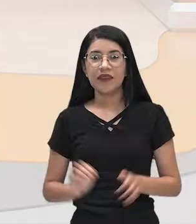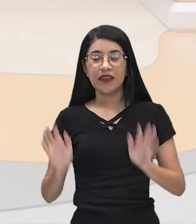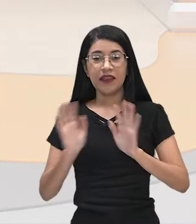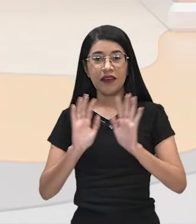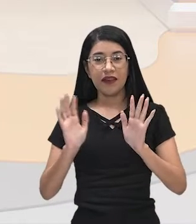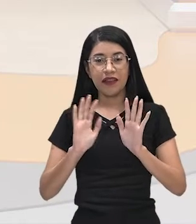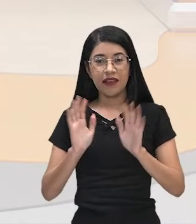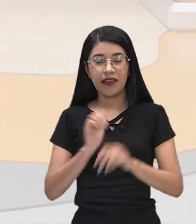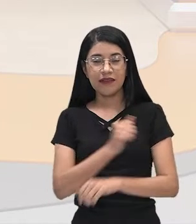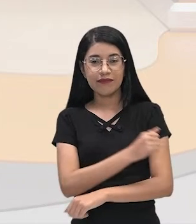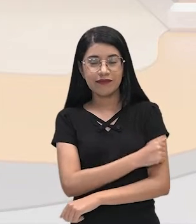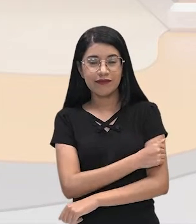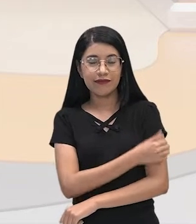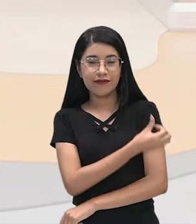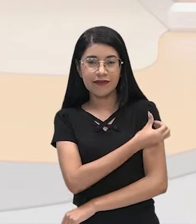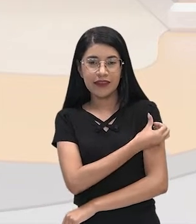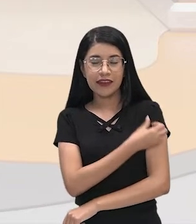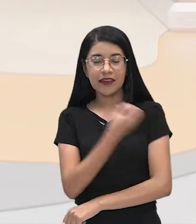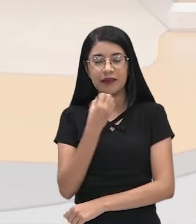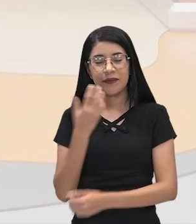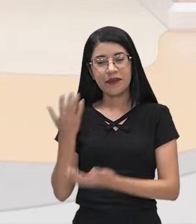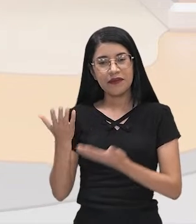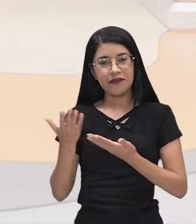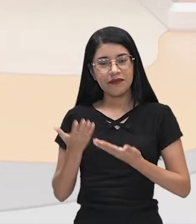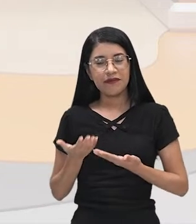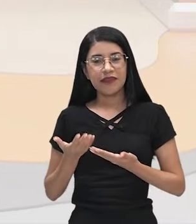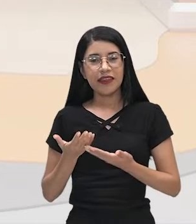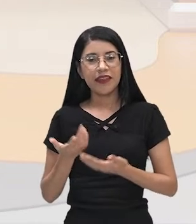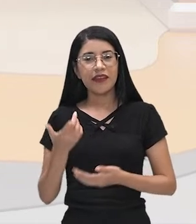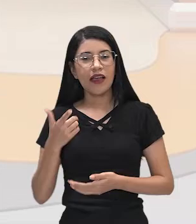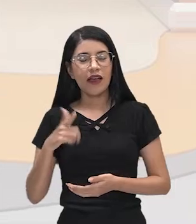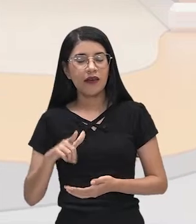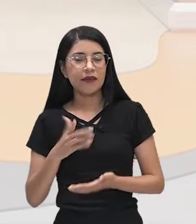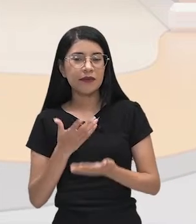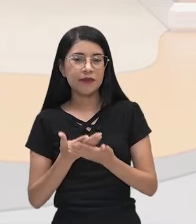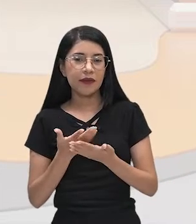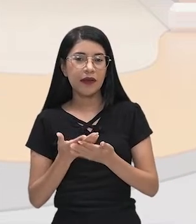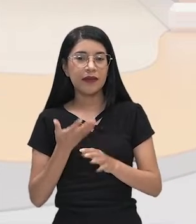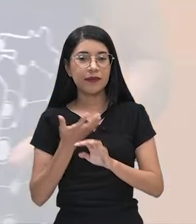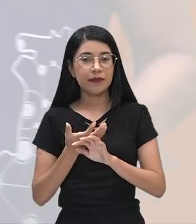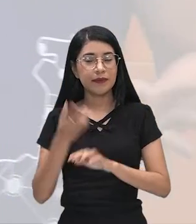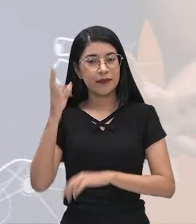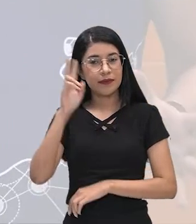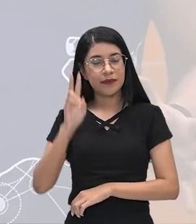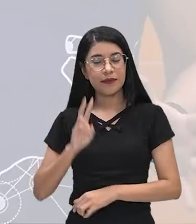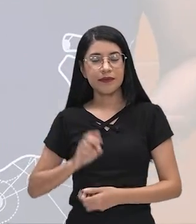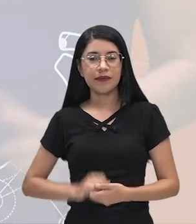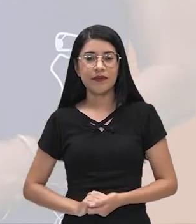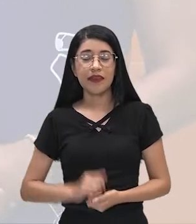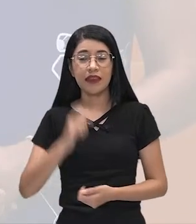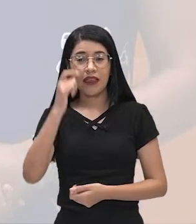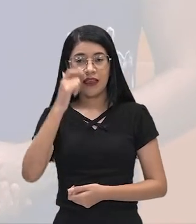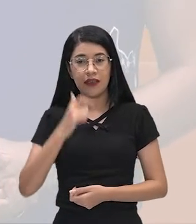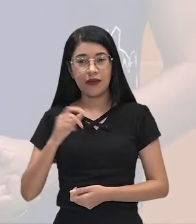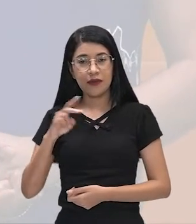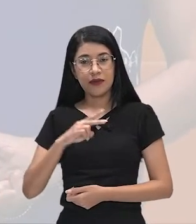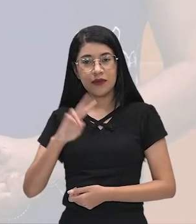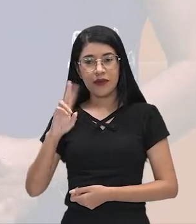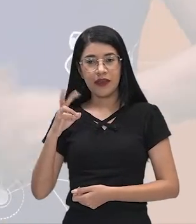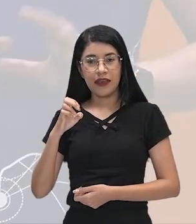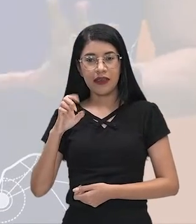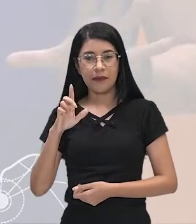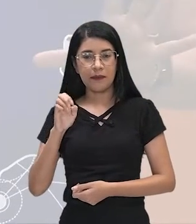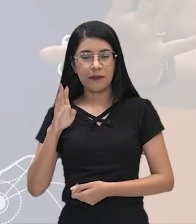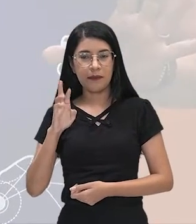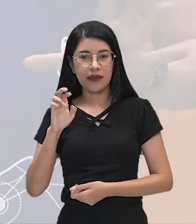Olá, turminha do sexto ano, sejam todos bem-vindos a mais uma aula de História. Eu sou o professor Eberson